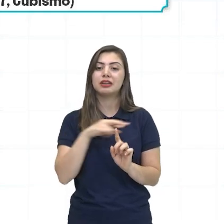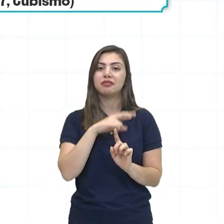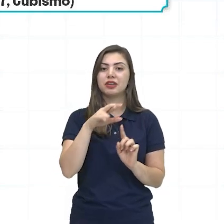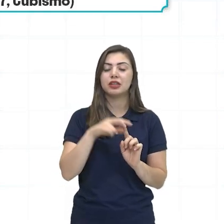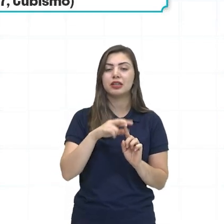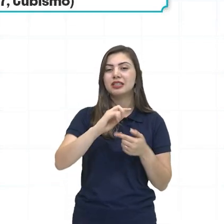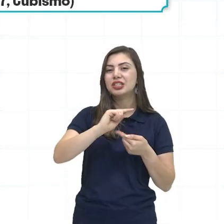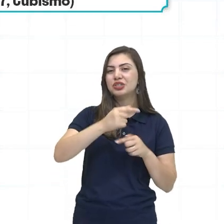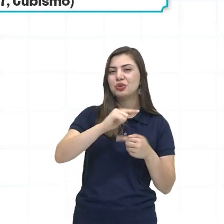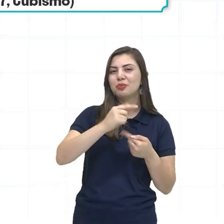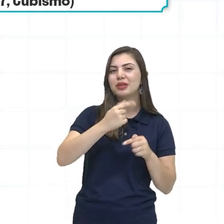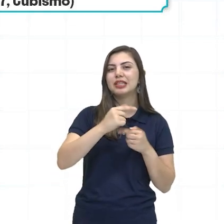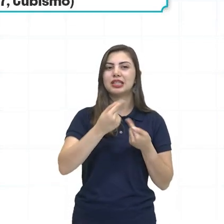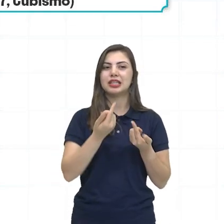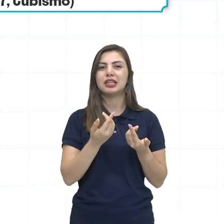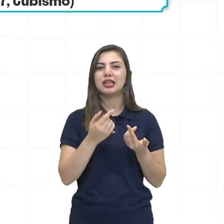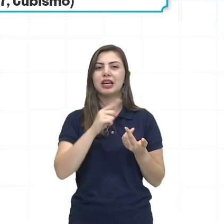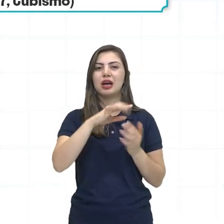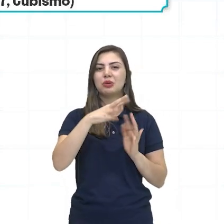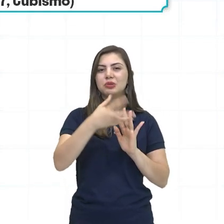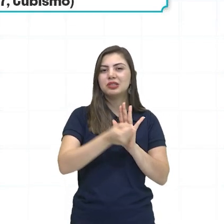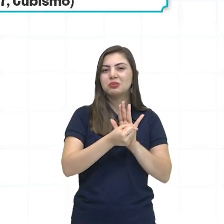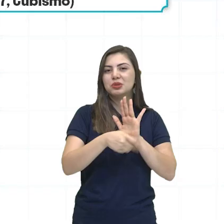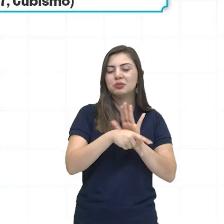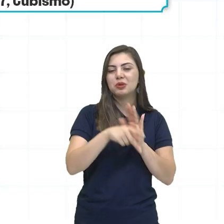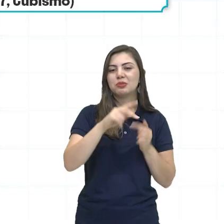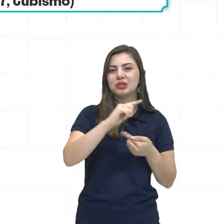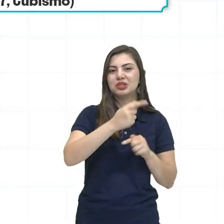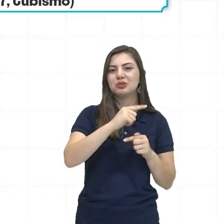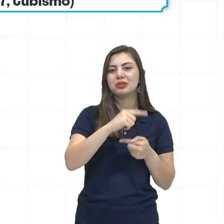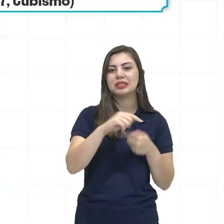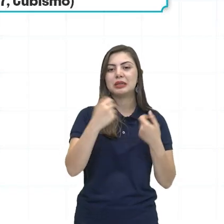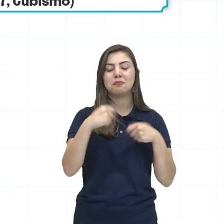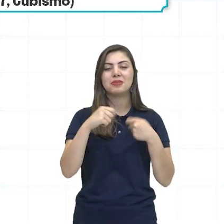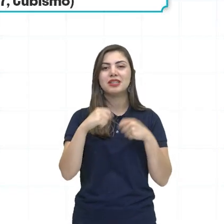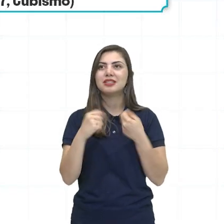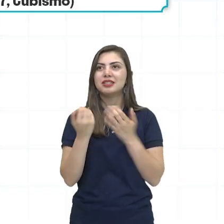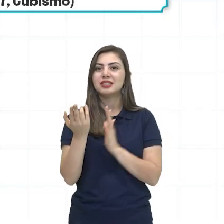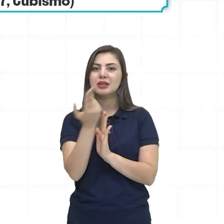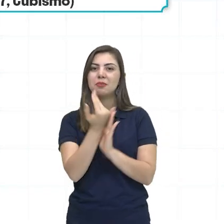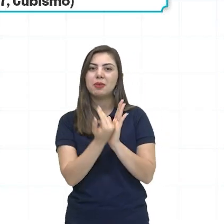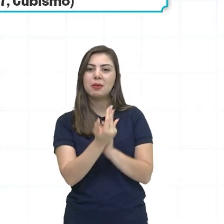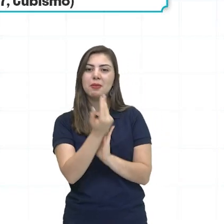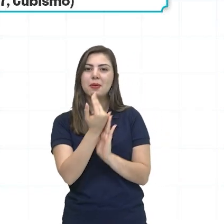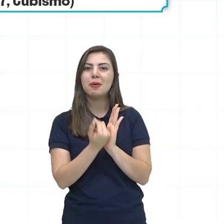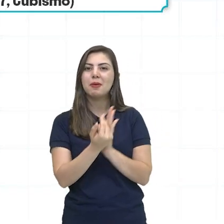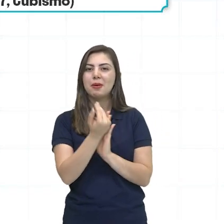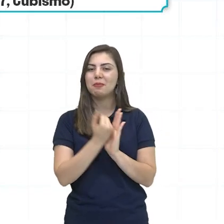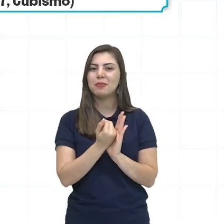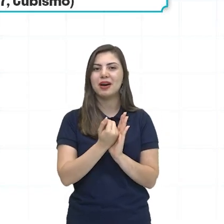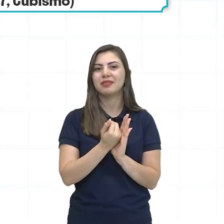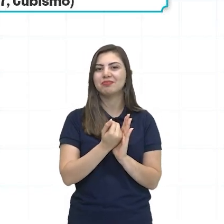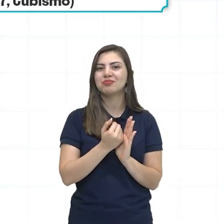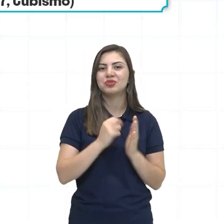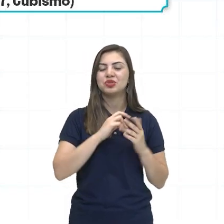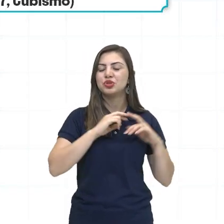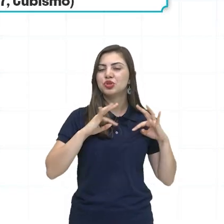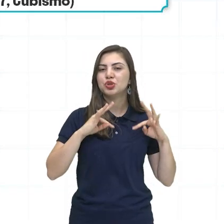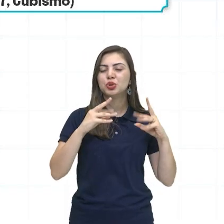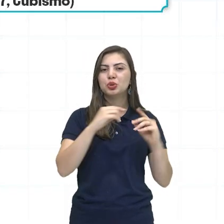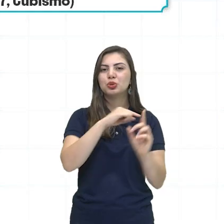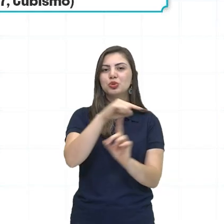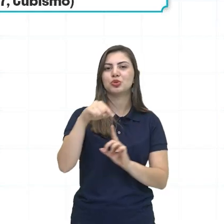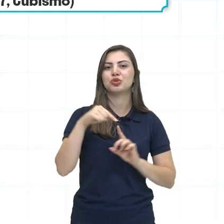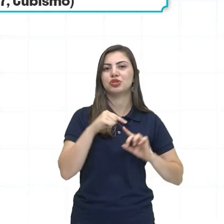pois para ele a pintura deveria tratar as formas da natureza como se fossem cones, esferas e cilindros.